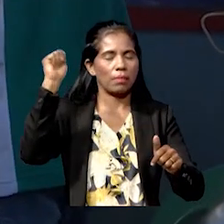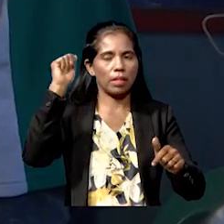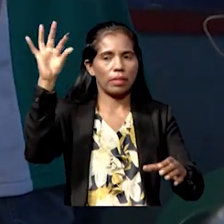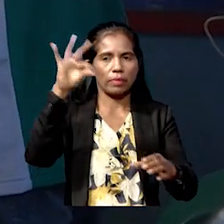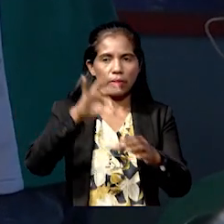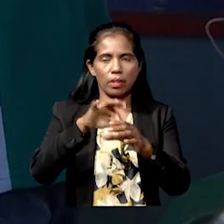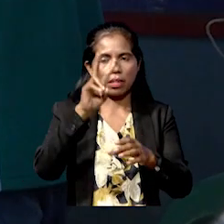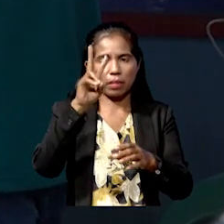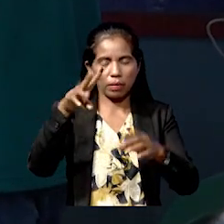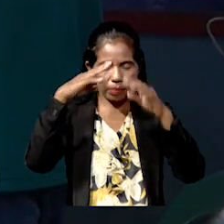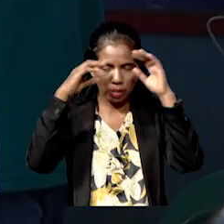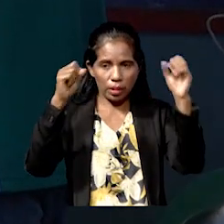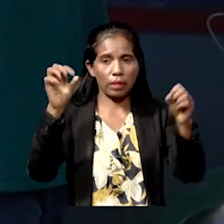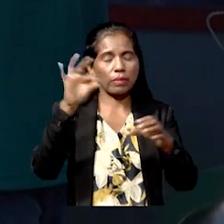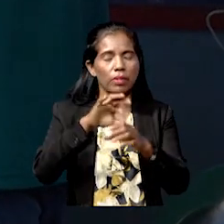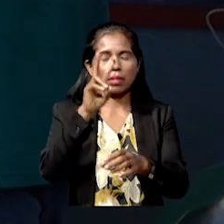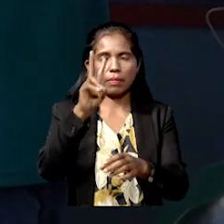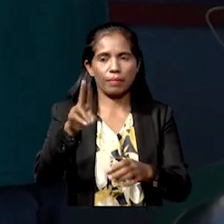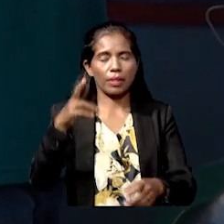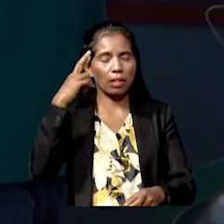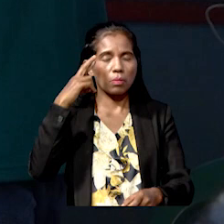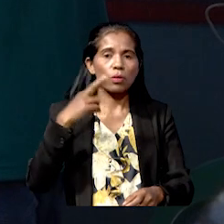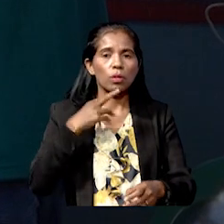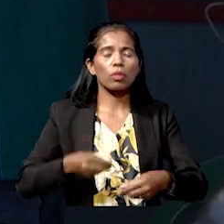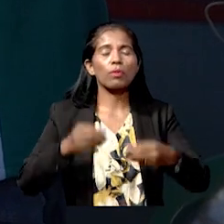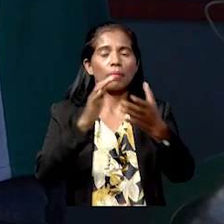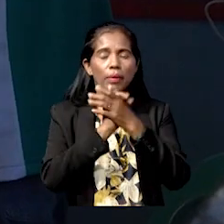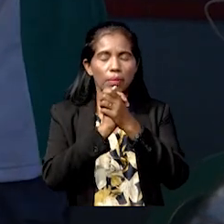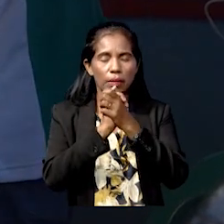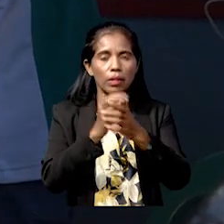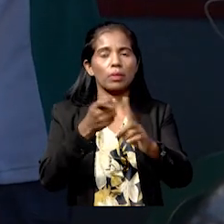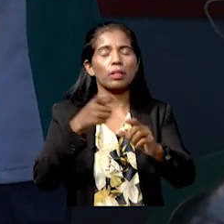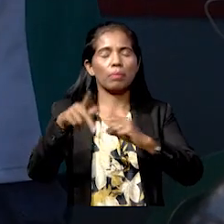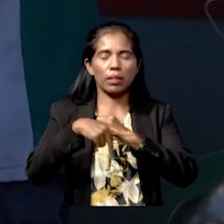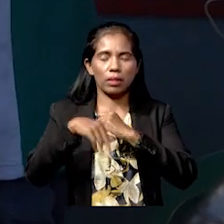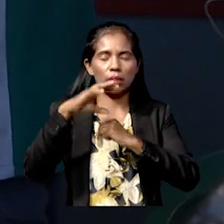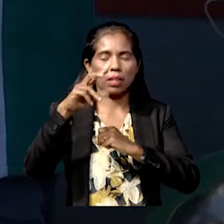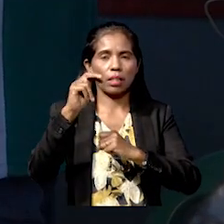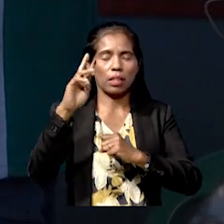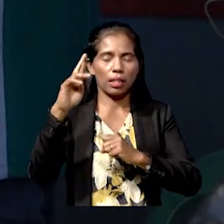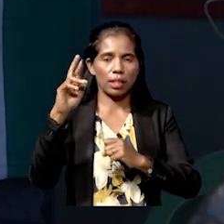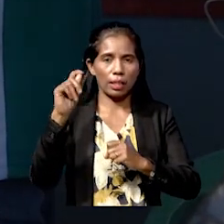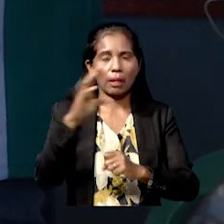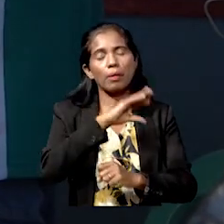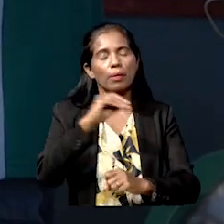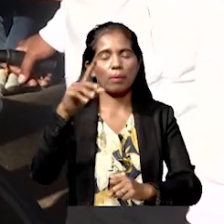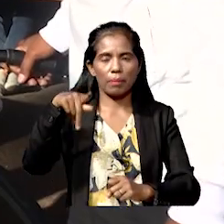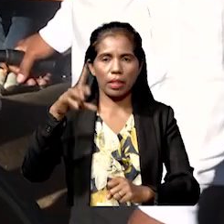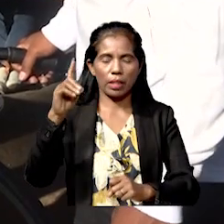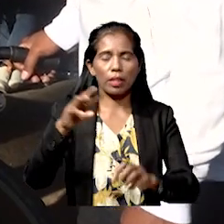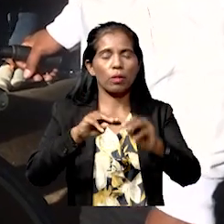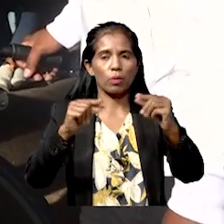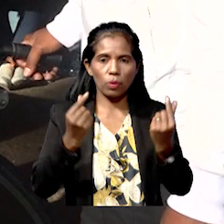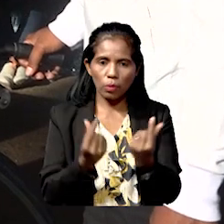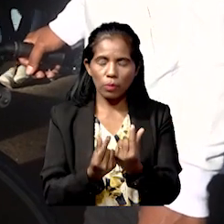presidencial segunda volta. Orta foi parabéns para militante no simpatizante do partido CNRT, PD, Partido Seluk, no movimento no grupo